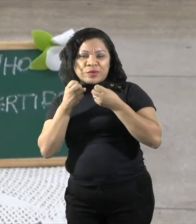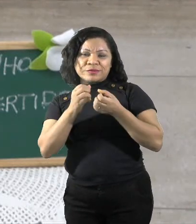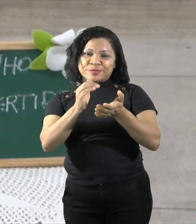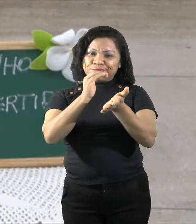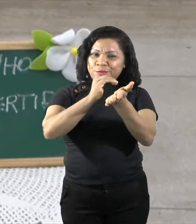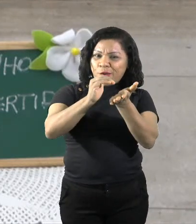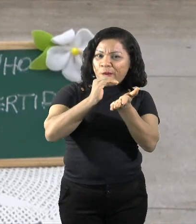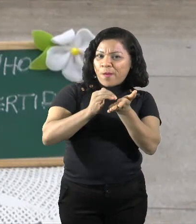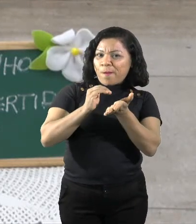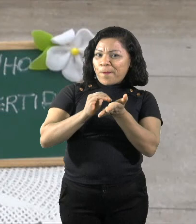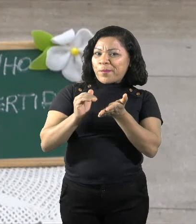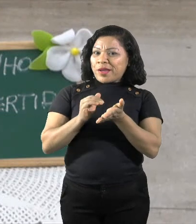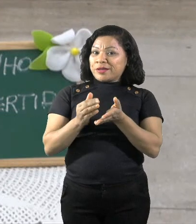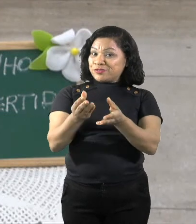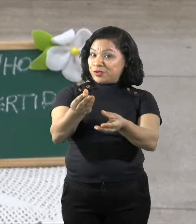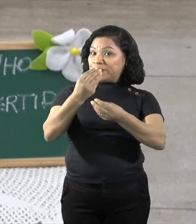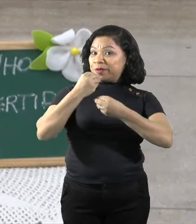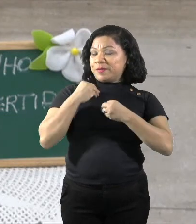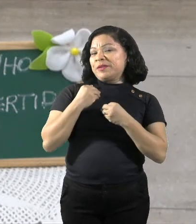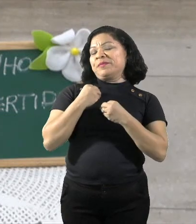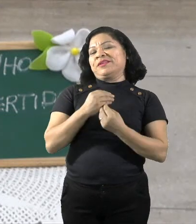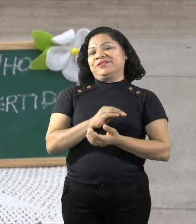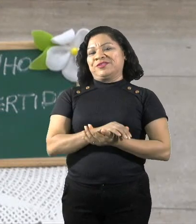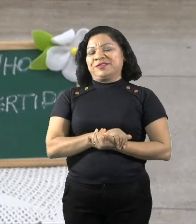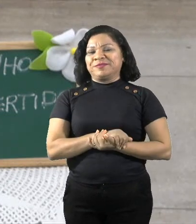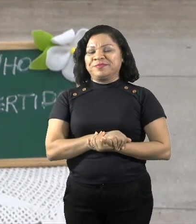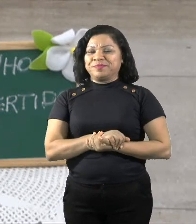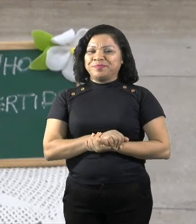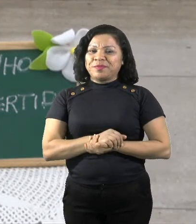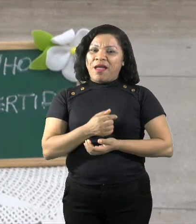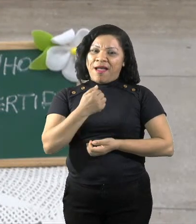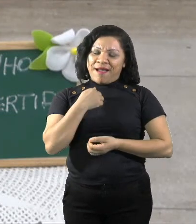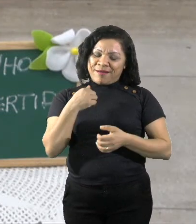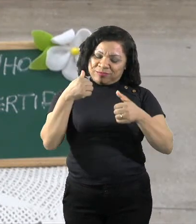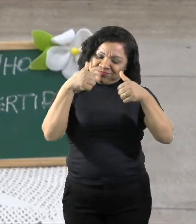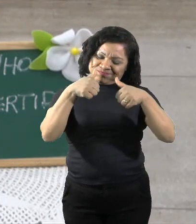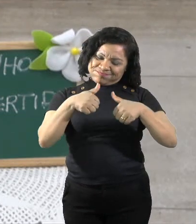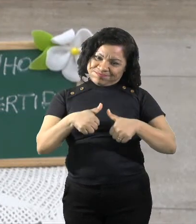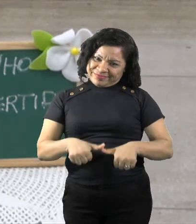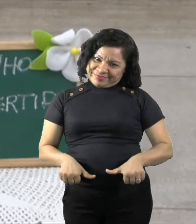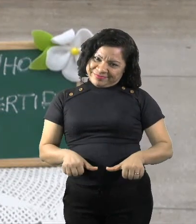as evidências. Vou ficando por aqui, espero que vocês tenham